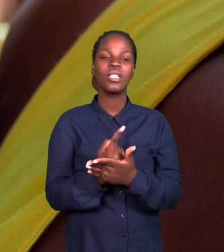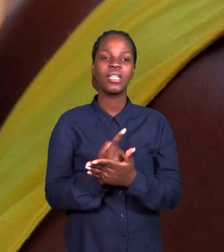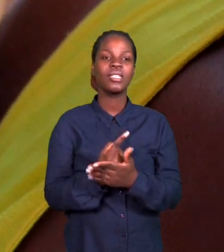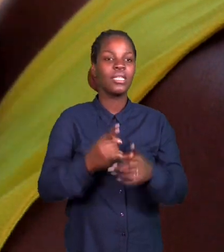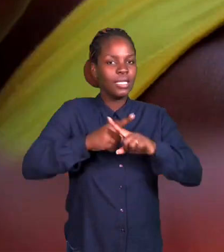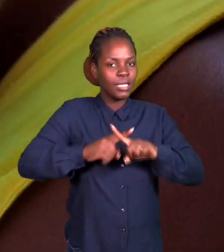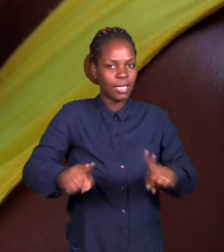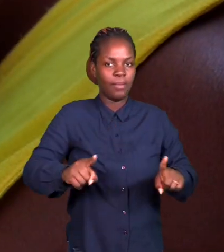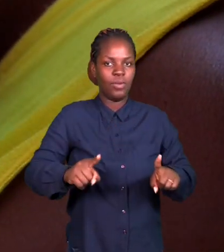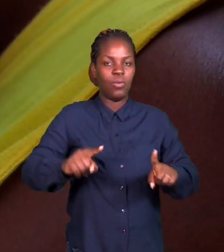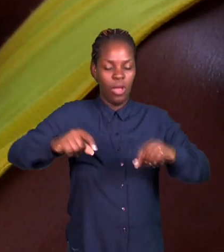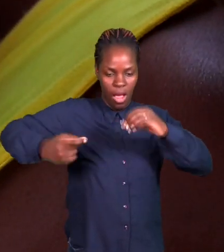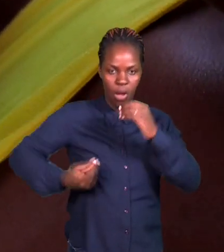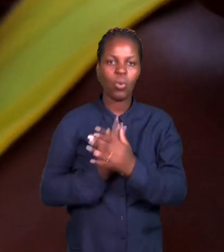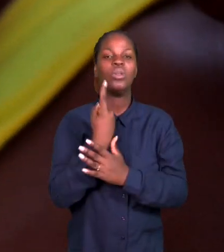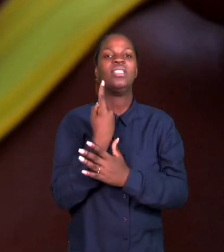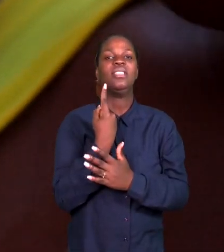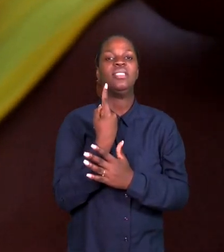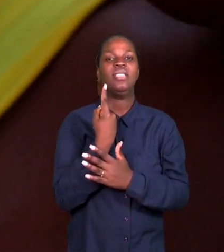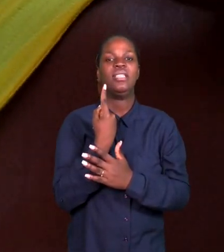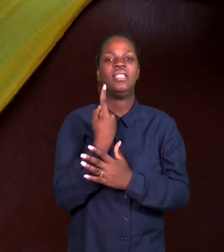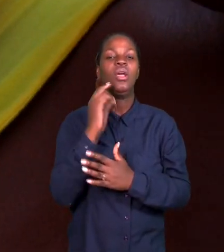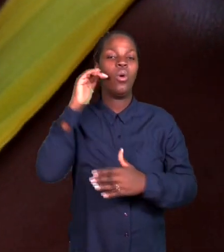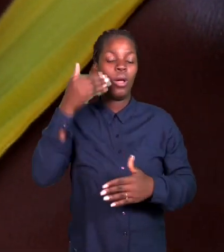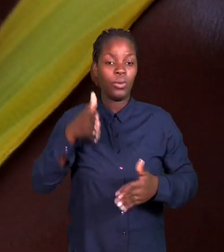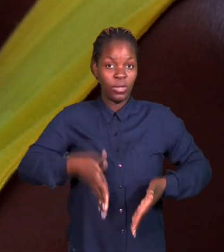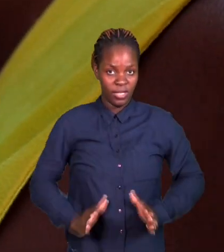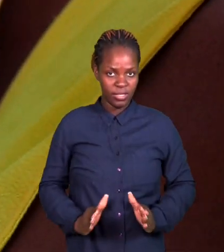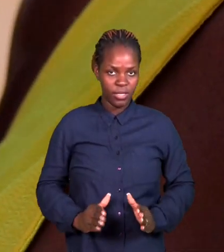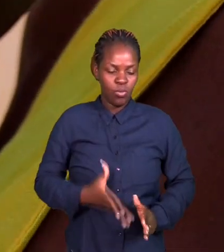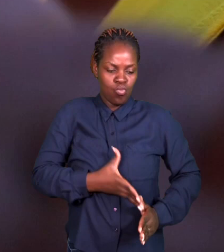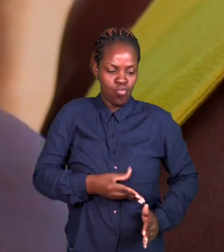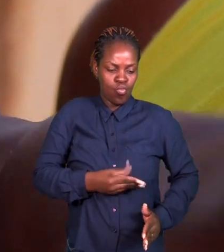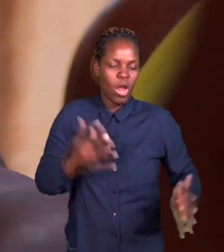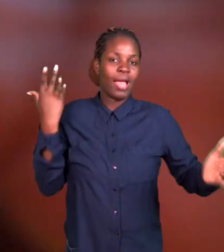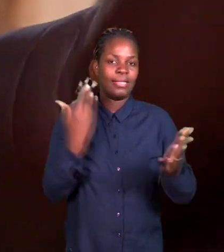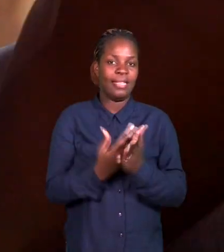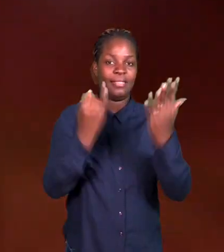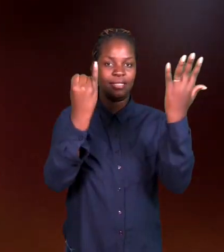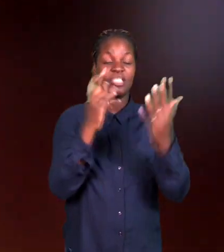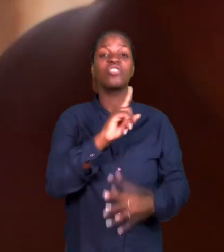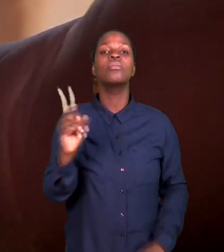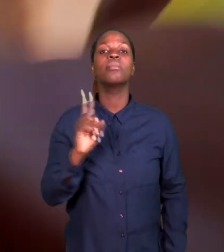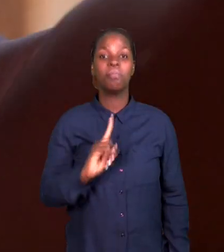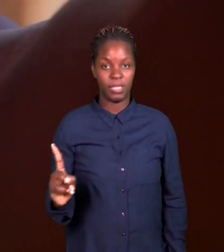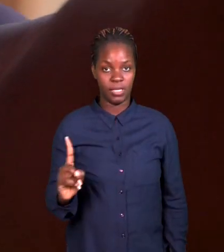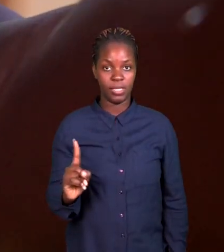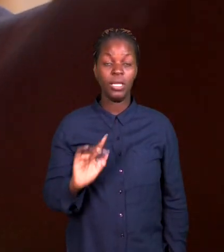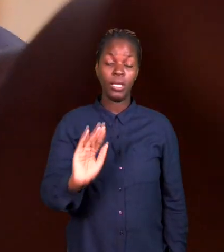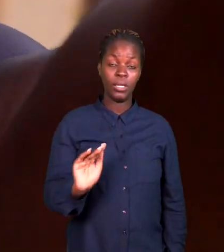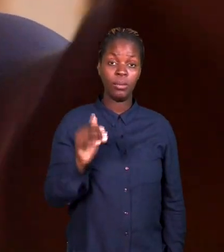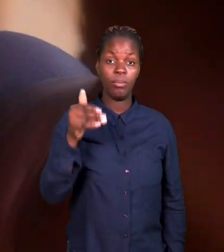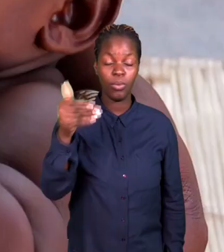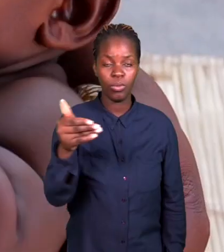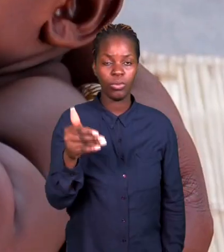início da amamentação ocorra na primeira hora após o nascimento e seja exclusiva até o bebê completar 6 meses. Após